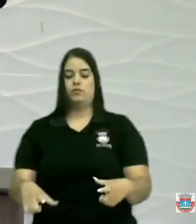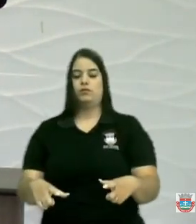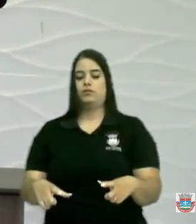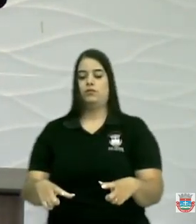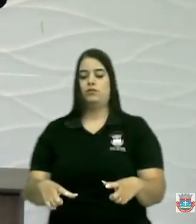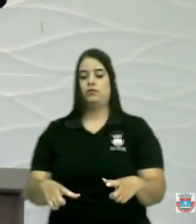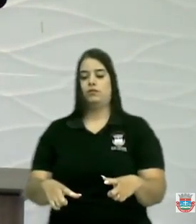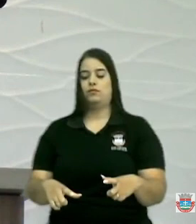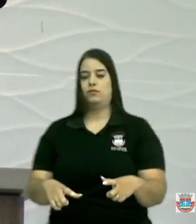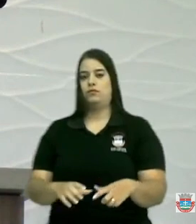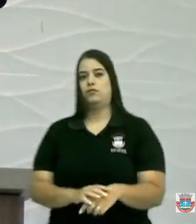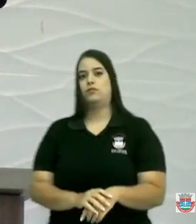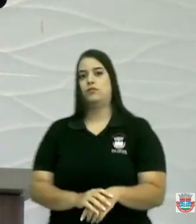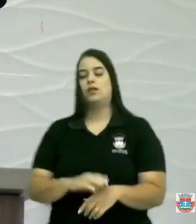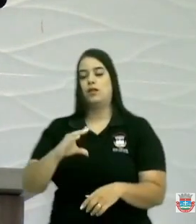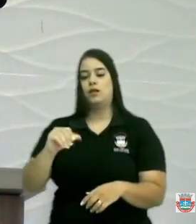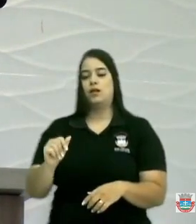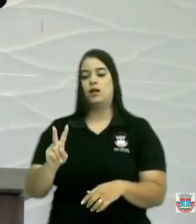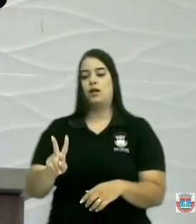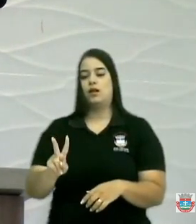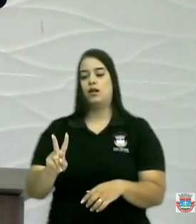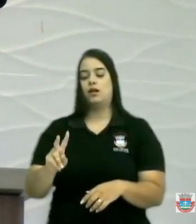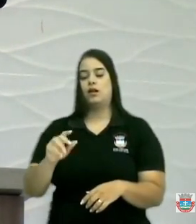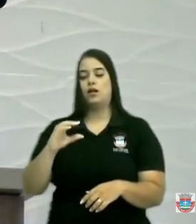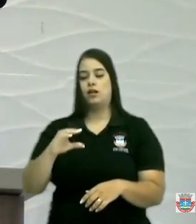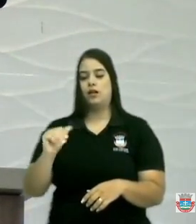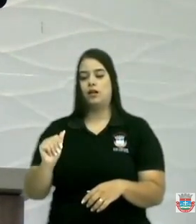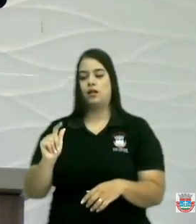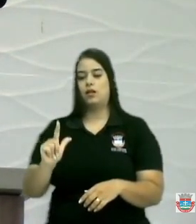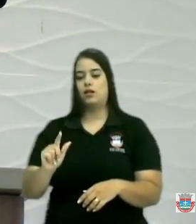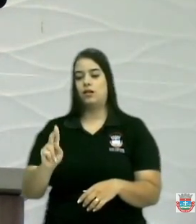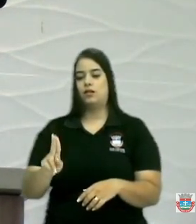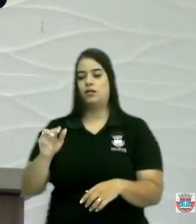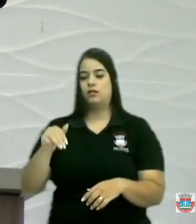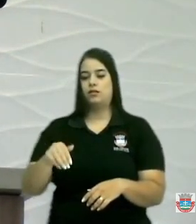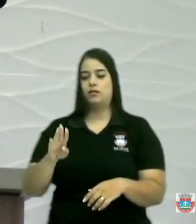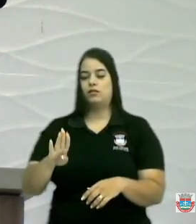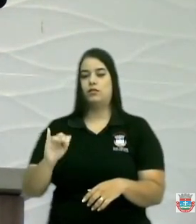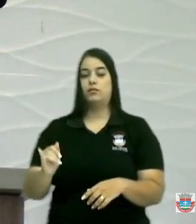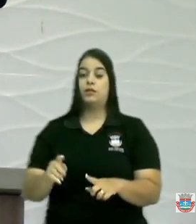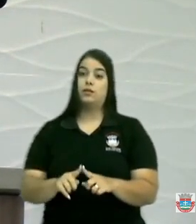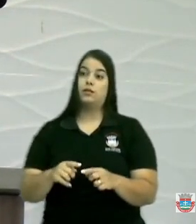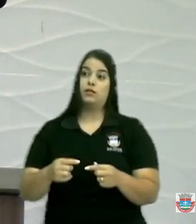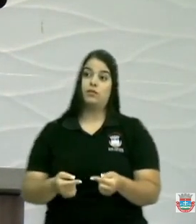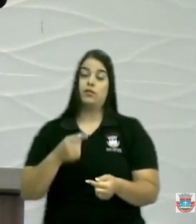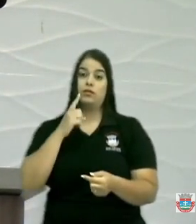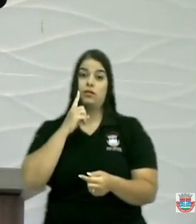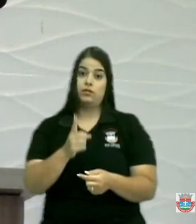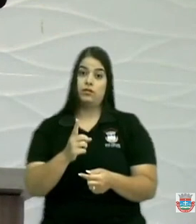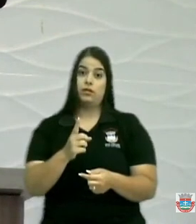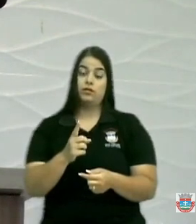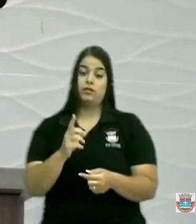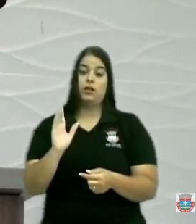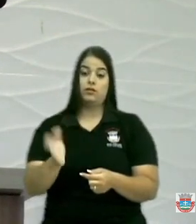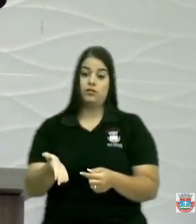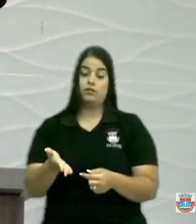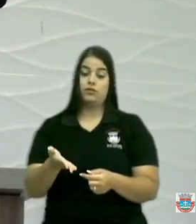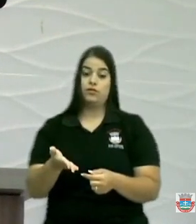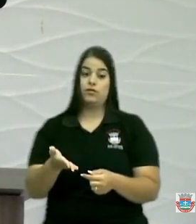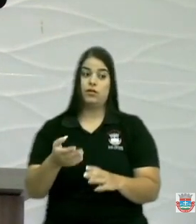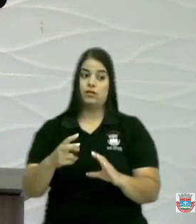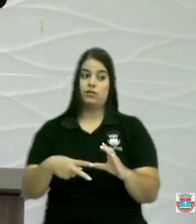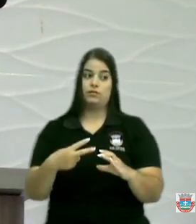Calumbi e Serrote, né? Graças a Deus. Mas a indicação estava aqui na casa. E no momento que eu fiz a indicação, eu não